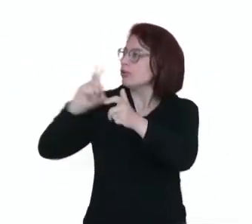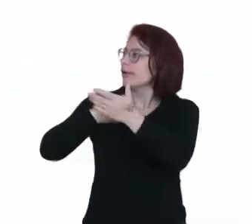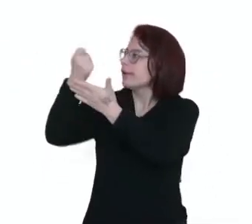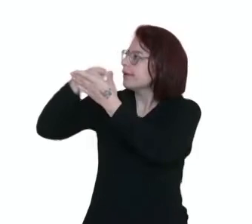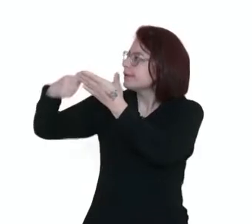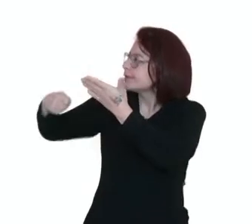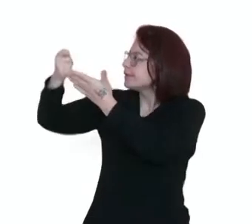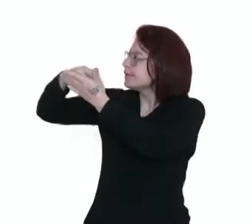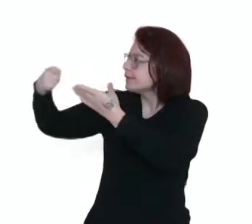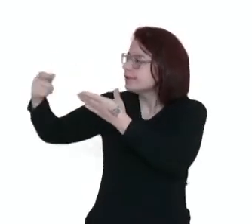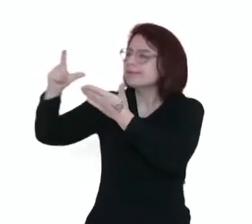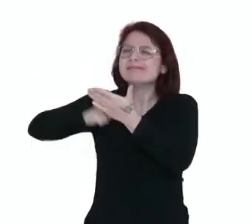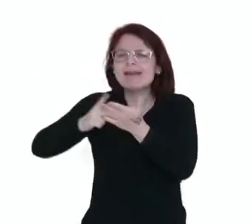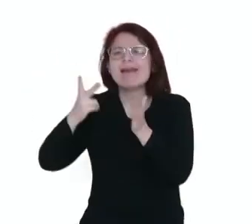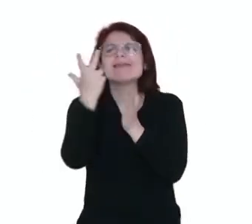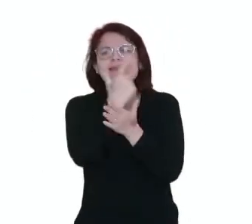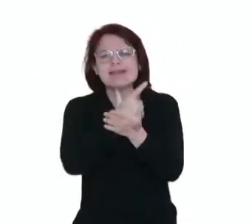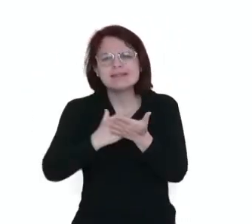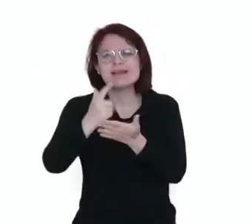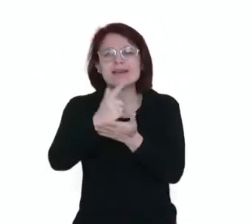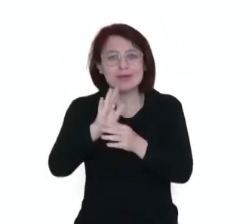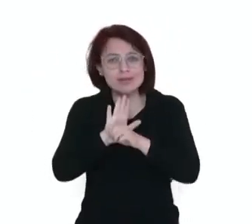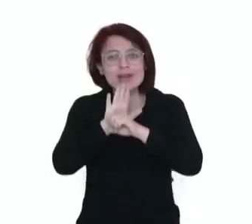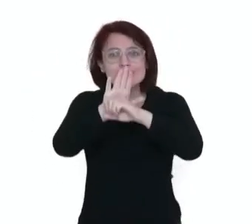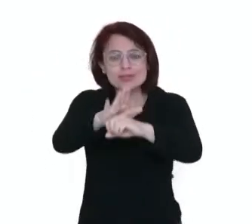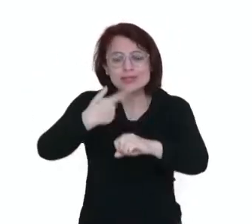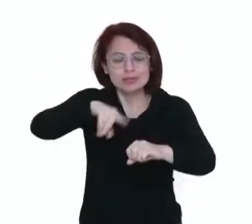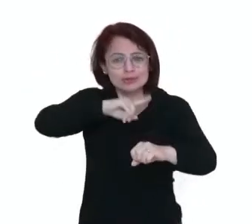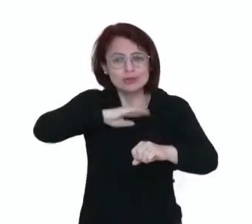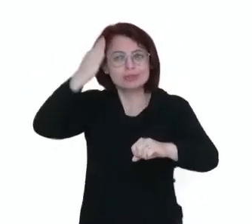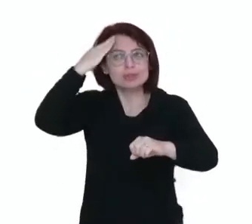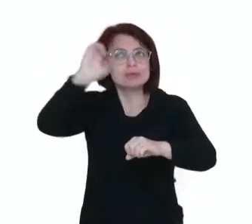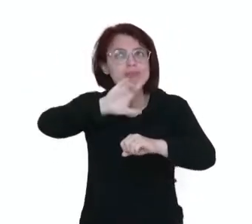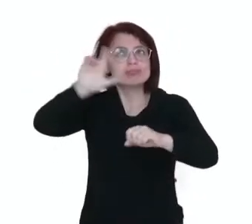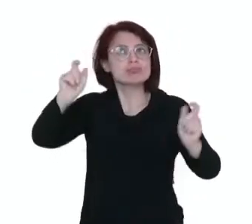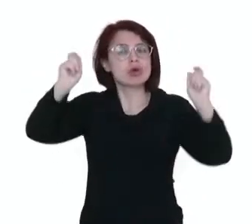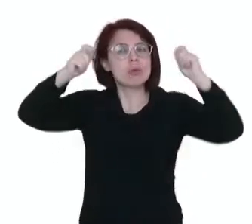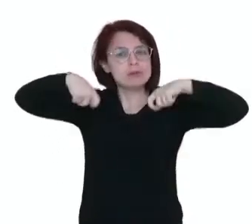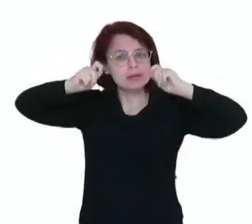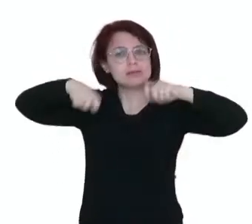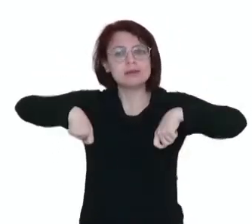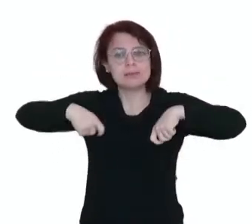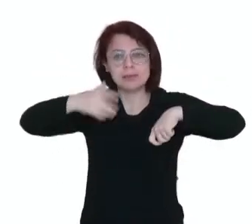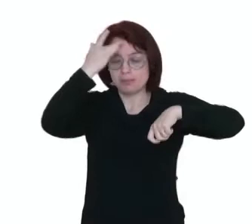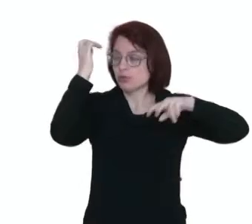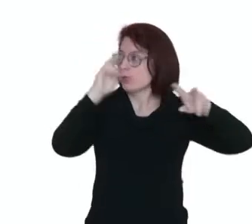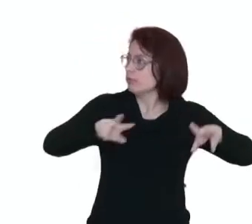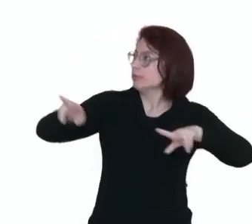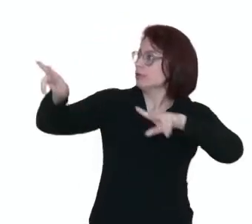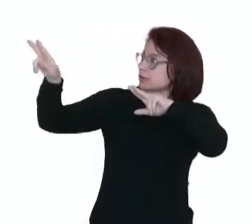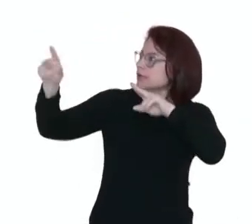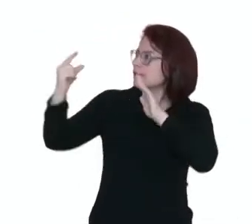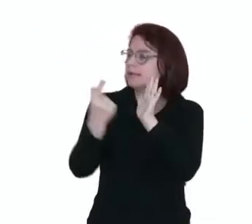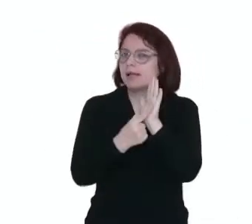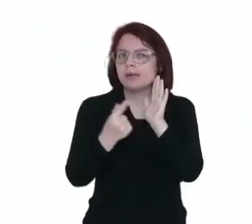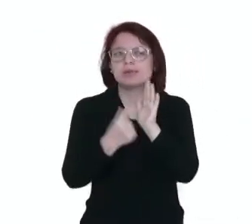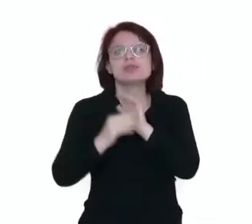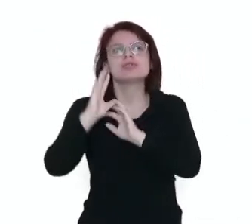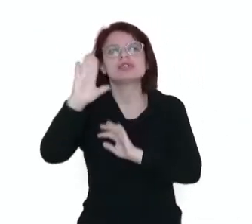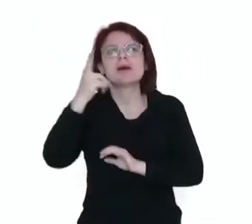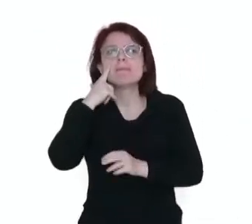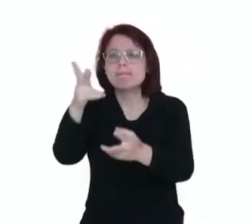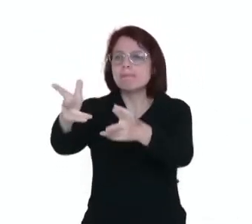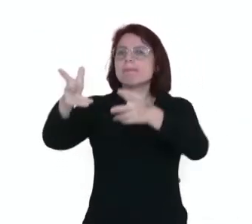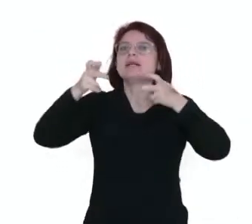está ilustrado, né? Isso ajuda na compreensão. A pessoa bate o olho ali naqueles símbolos e logo